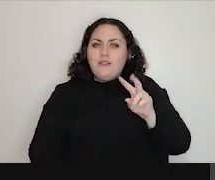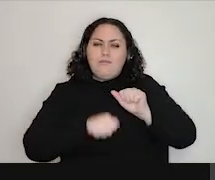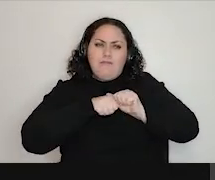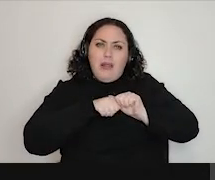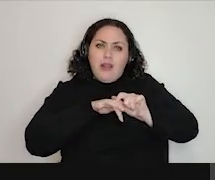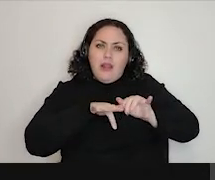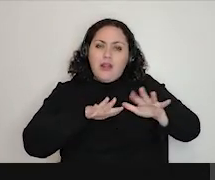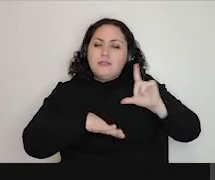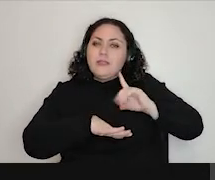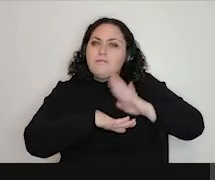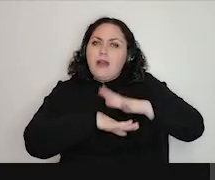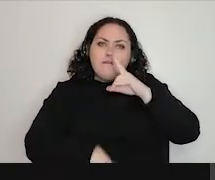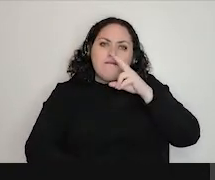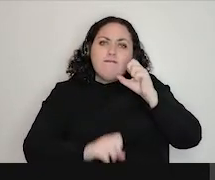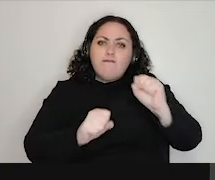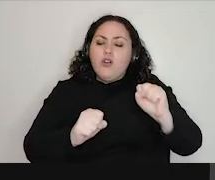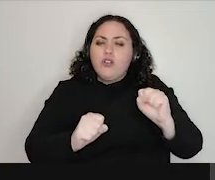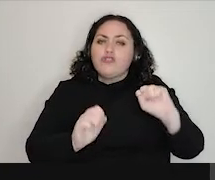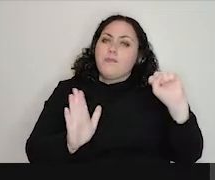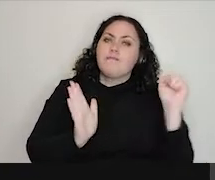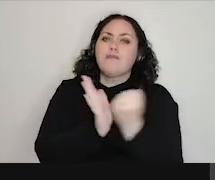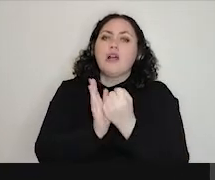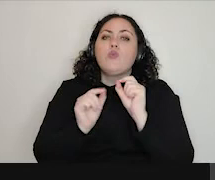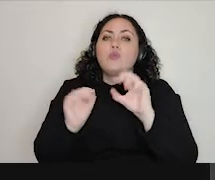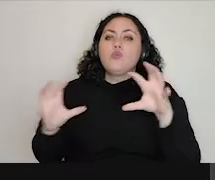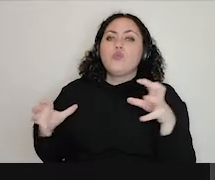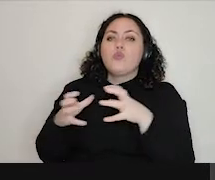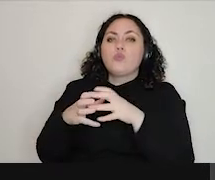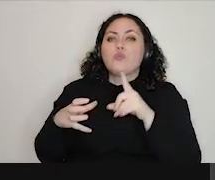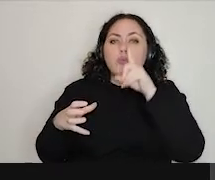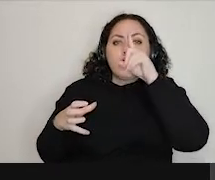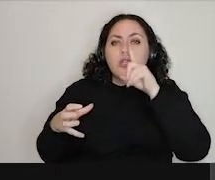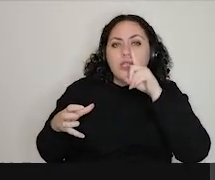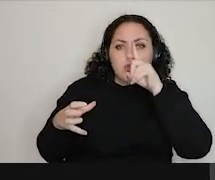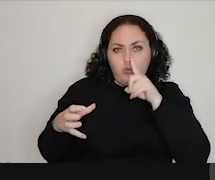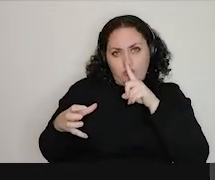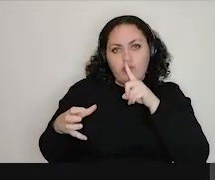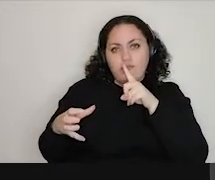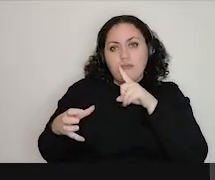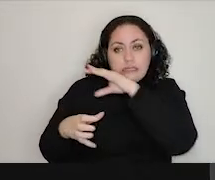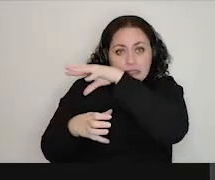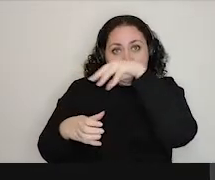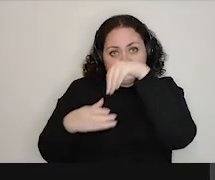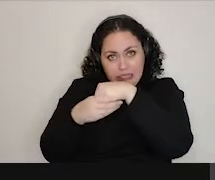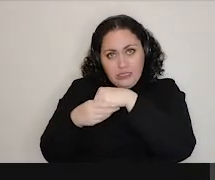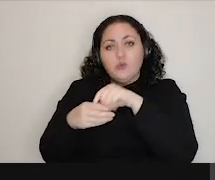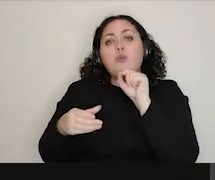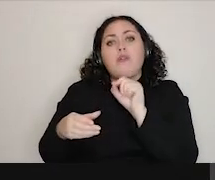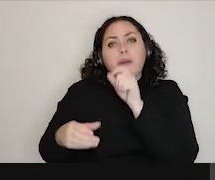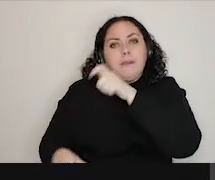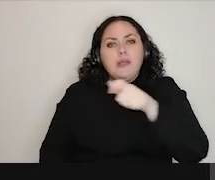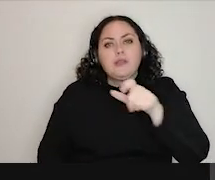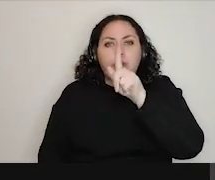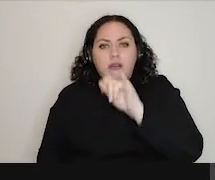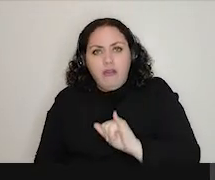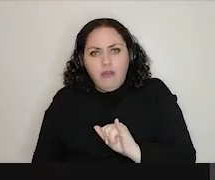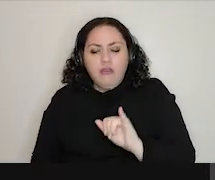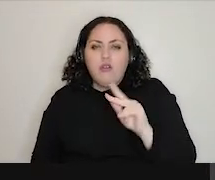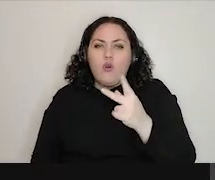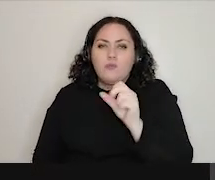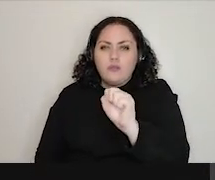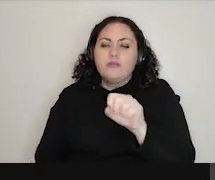da pandemia ele teve mais fortemente a figura dos que eles chamavam de grupos de risco, e dentro desse grupo de